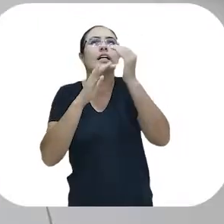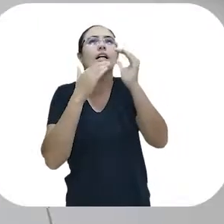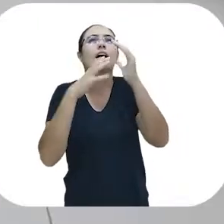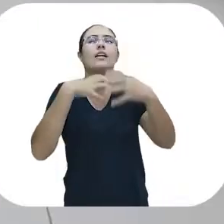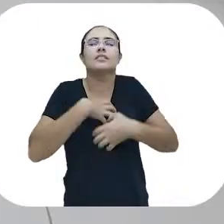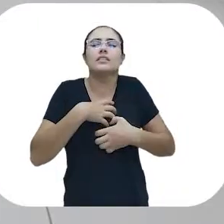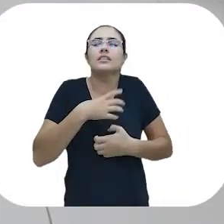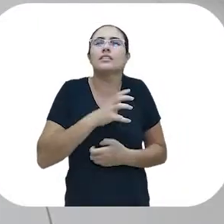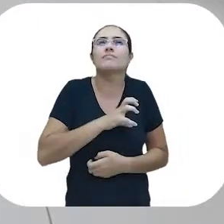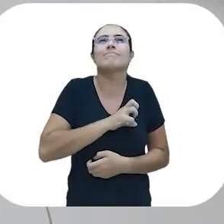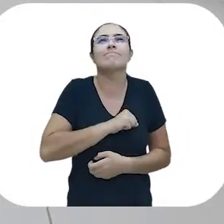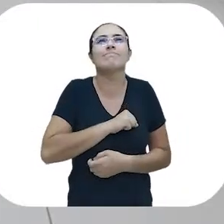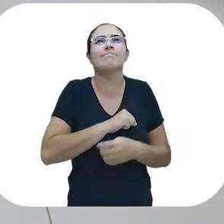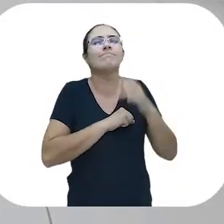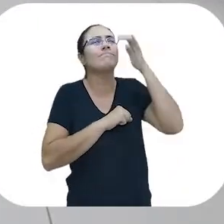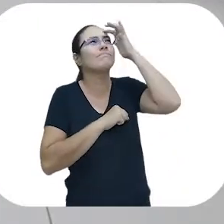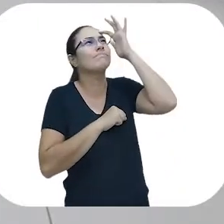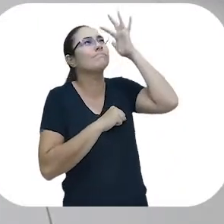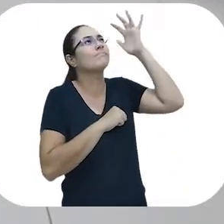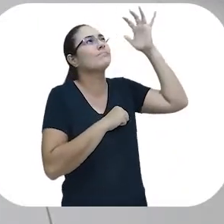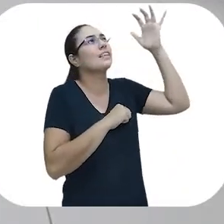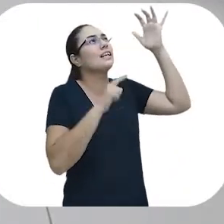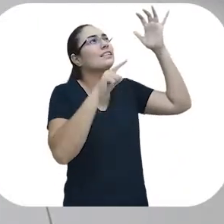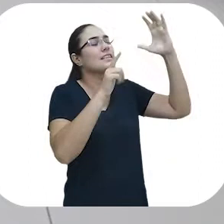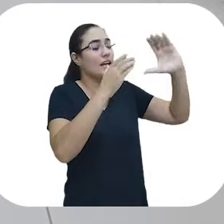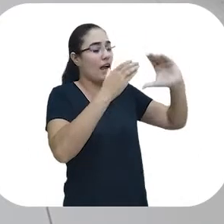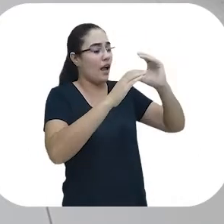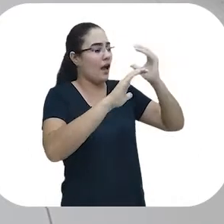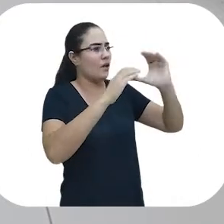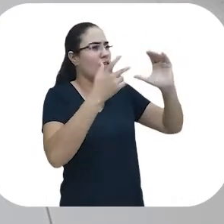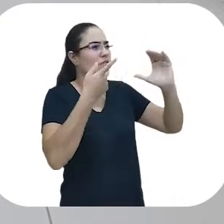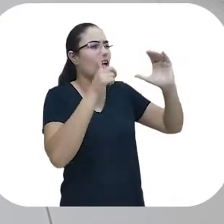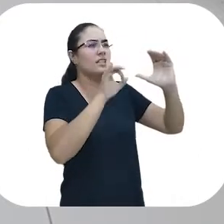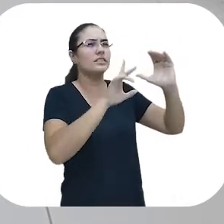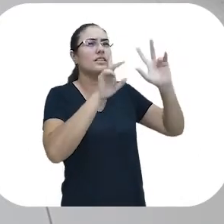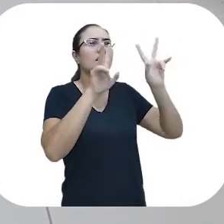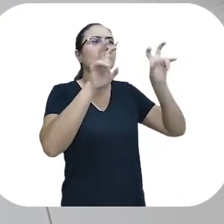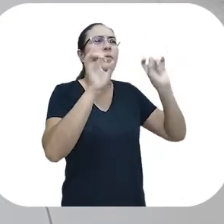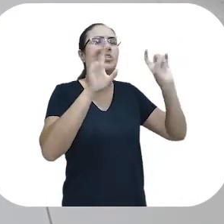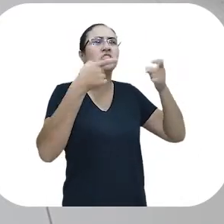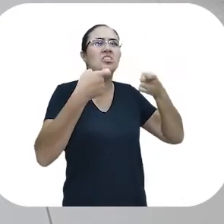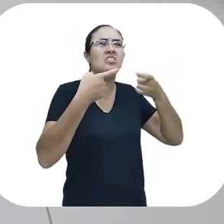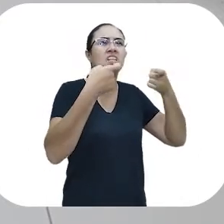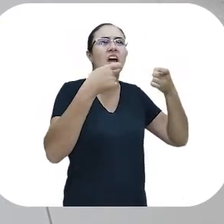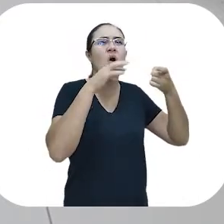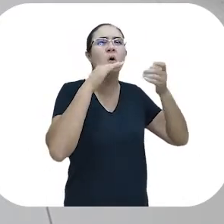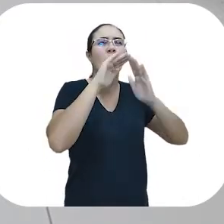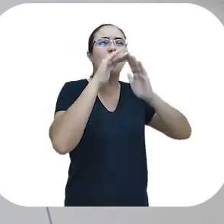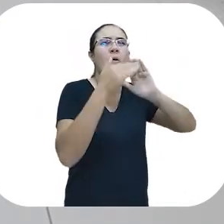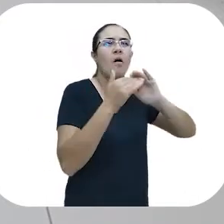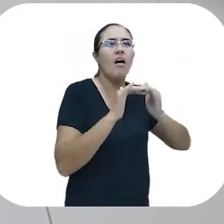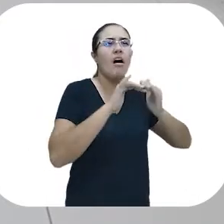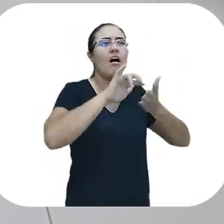Imagine se um dia todas as canções falassem apenas sobre guerra e desastre. Como seria